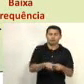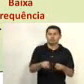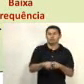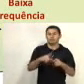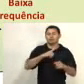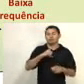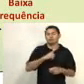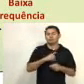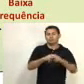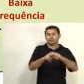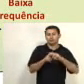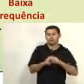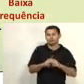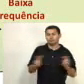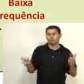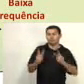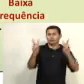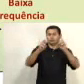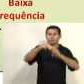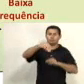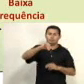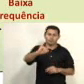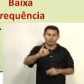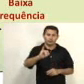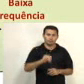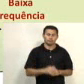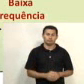onde eu tenho, portanto, os valores de Mi,